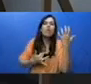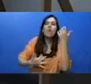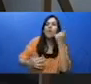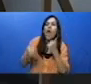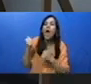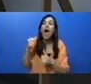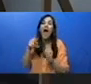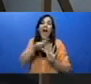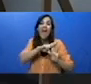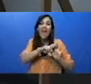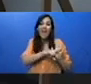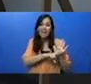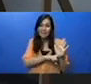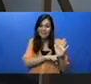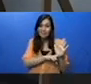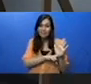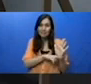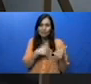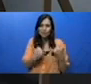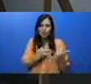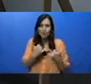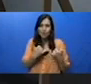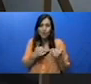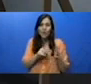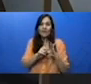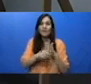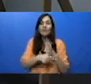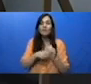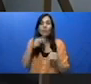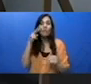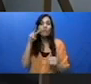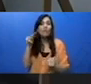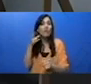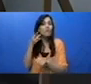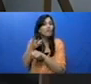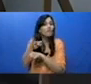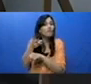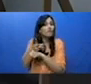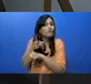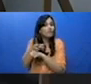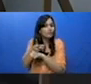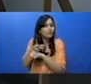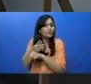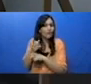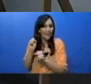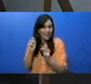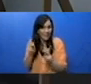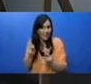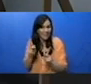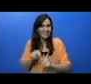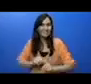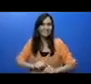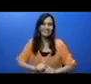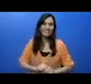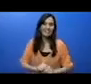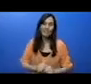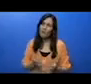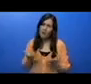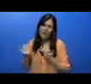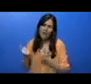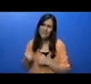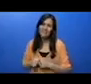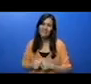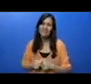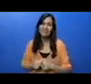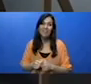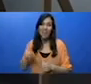do jogo e depois vocês vão assistir junto comigo ao vídeo da professora Alessandra, tudo bem? Então, vamos lá, olha.